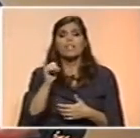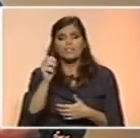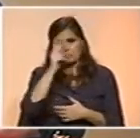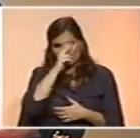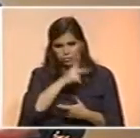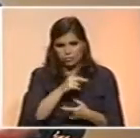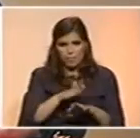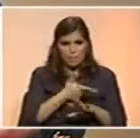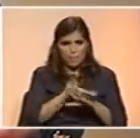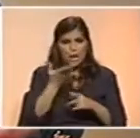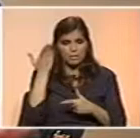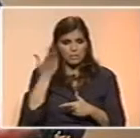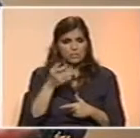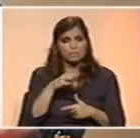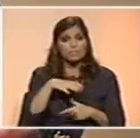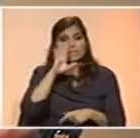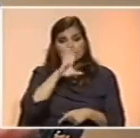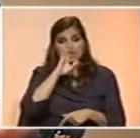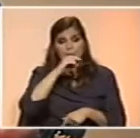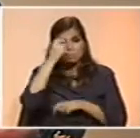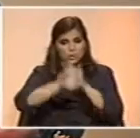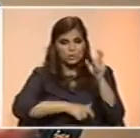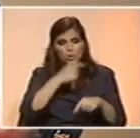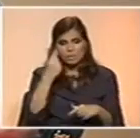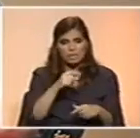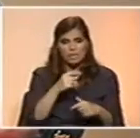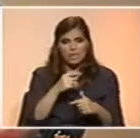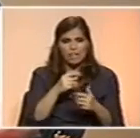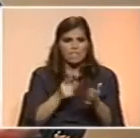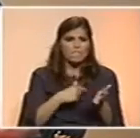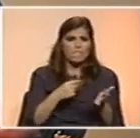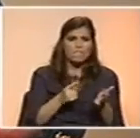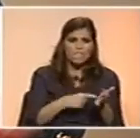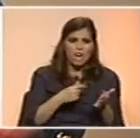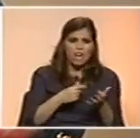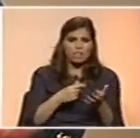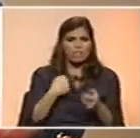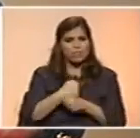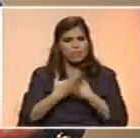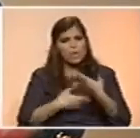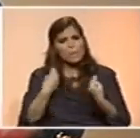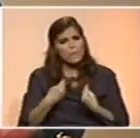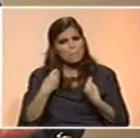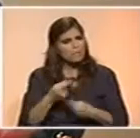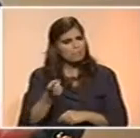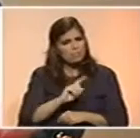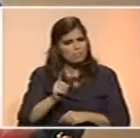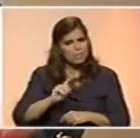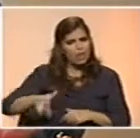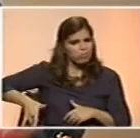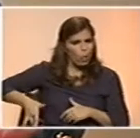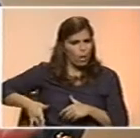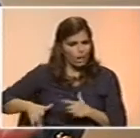muito naquelas pessoas que têm já graus muito ligeiros de insuficiência renal e que consomem muitas proteínas, e isso vai-lhes